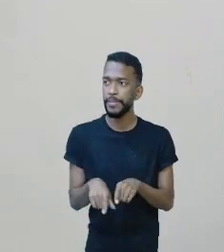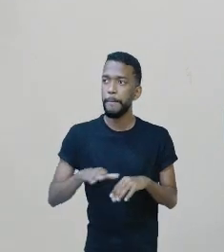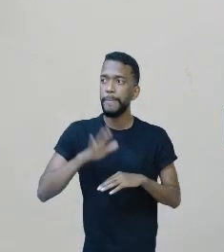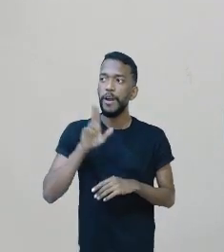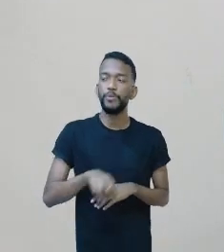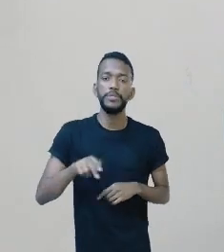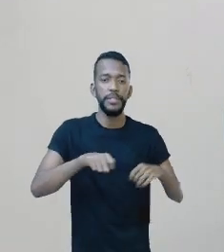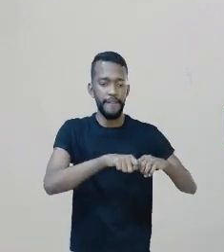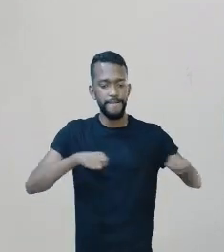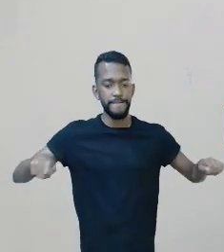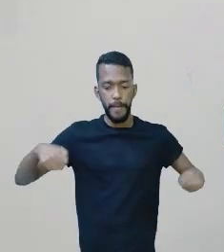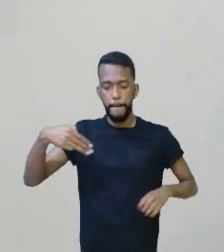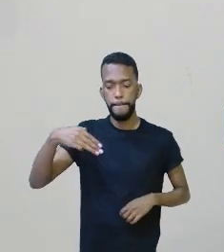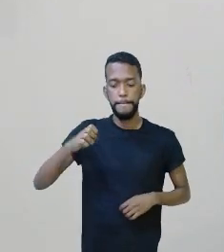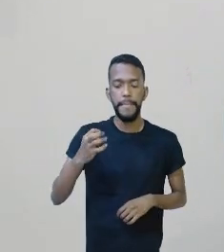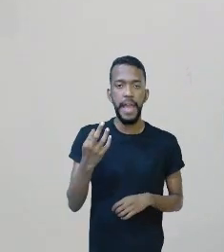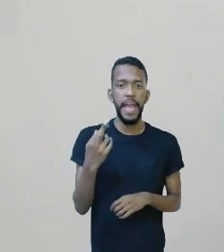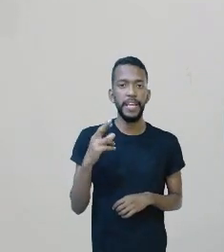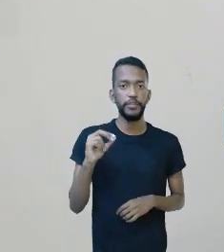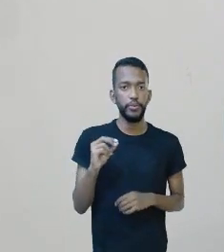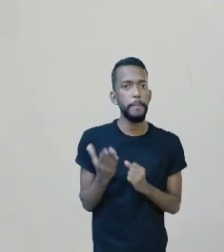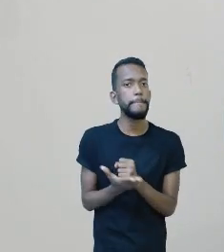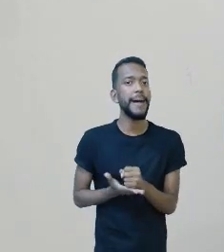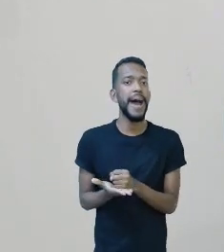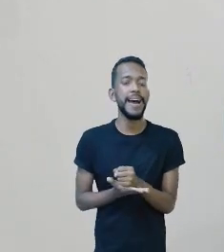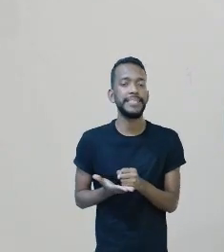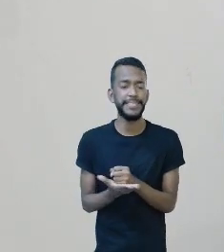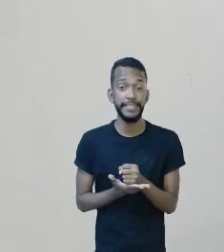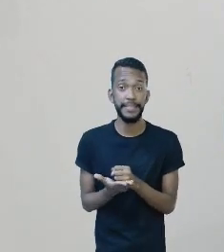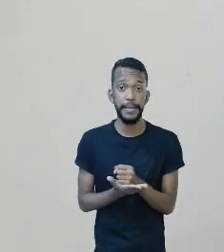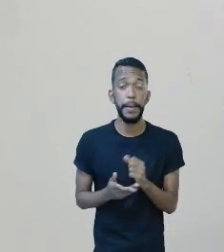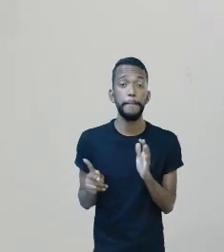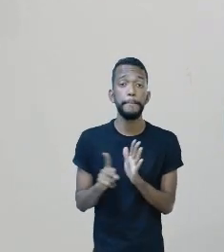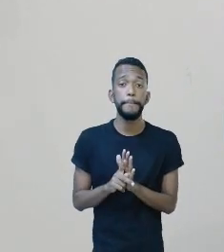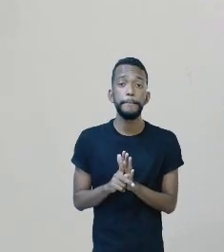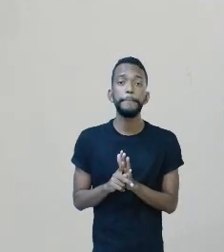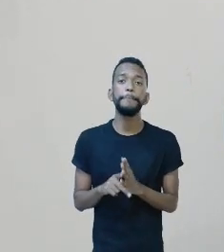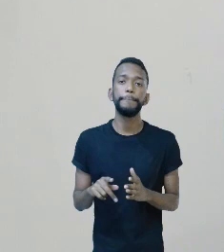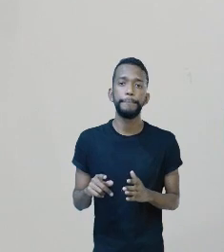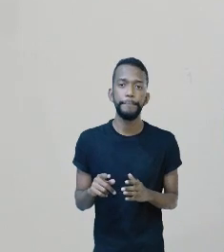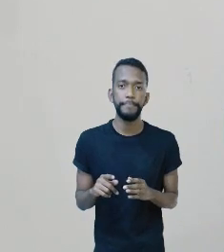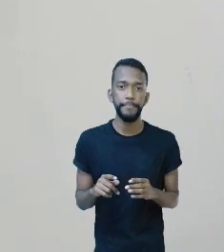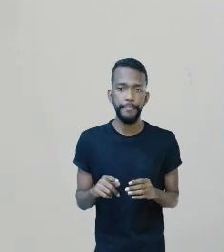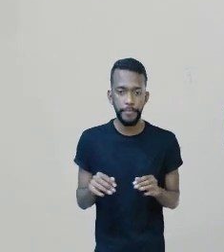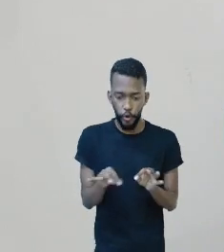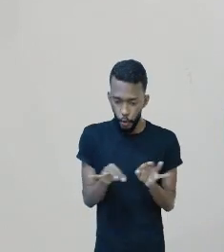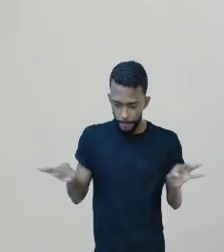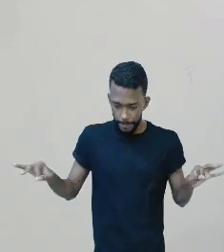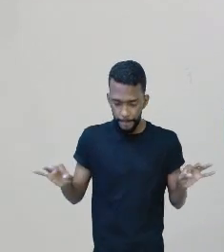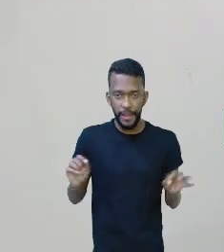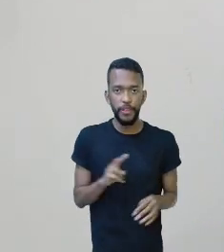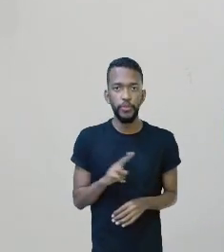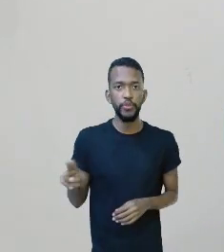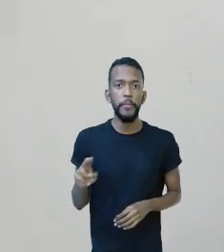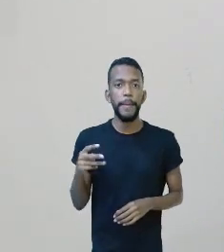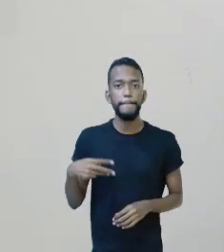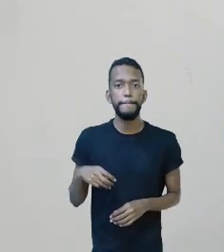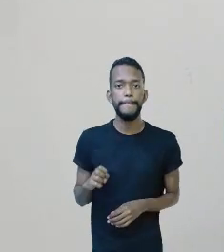usada é o metro. A unidade de medida básica da grandeza comprimento é o